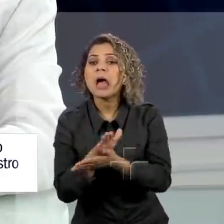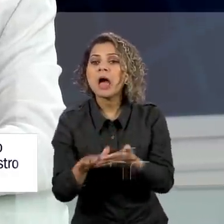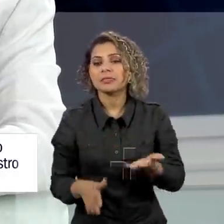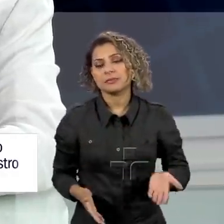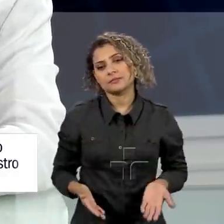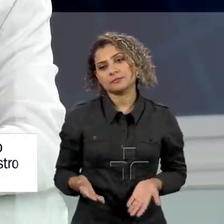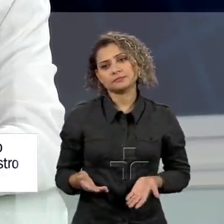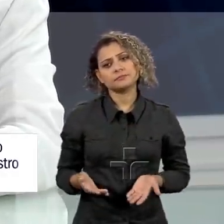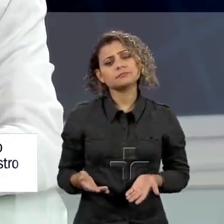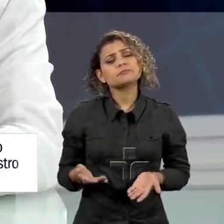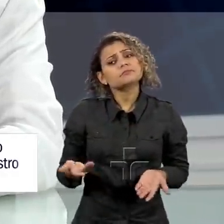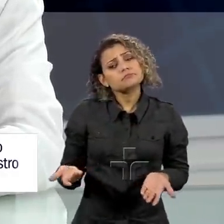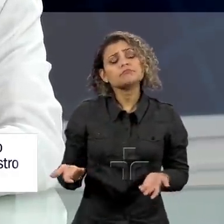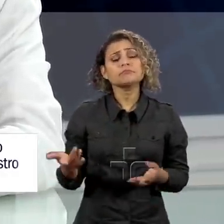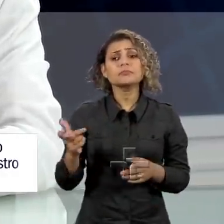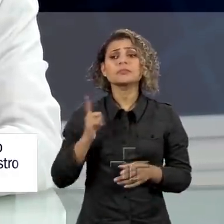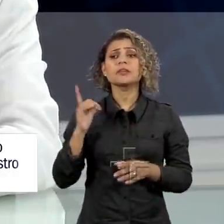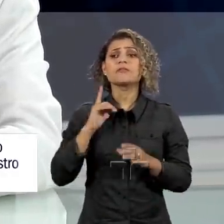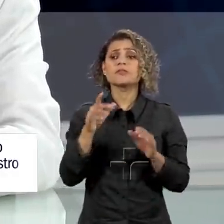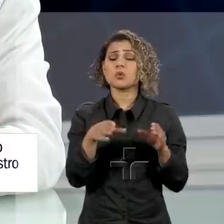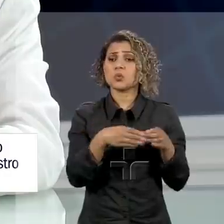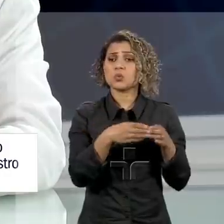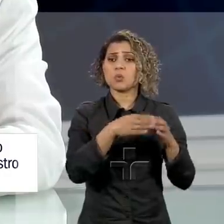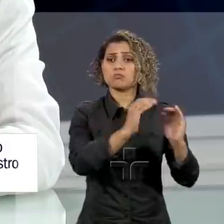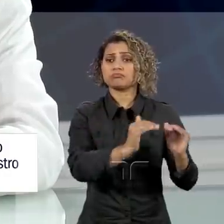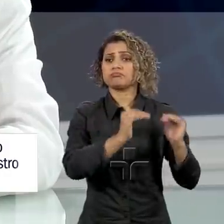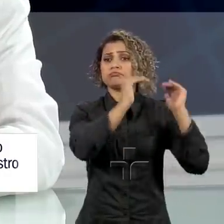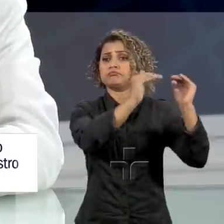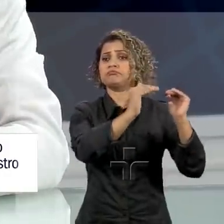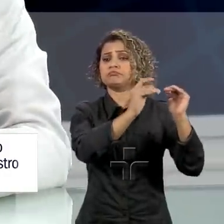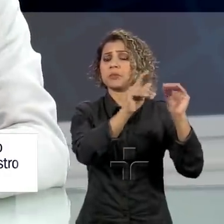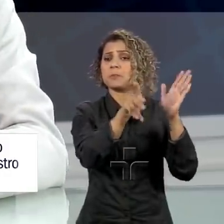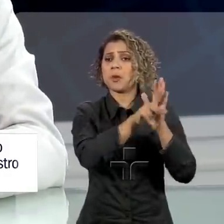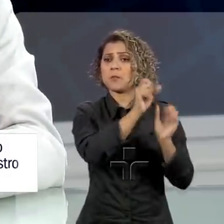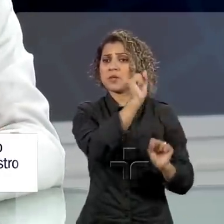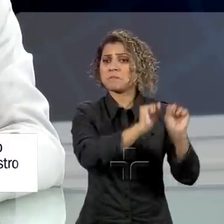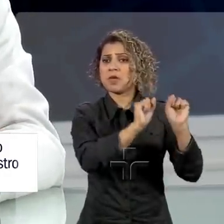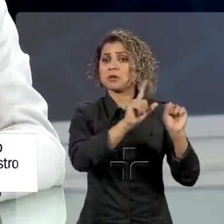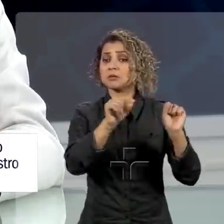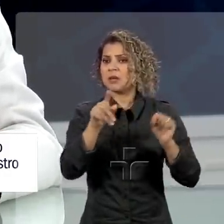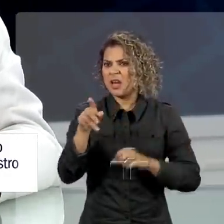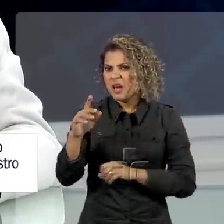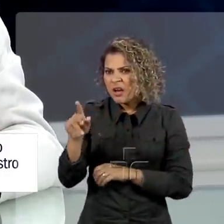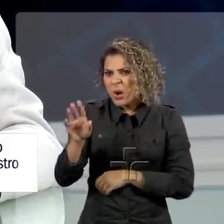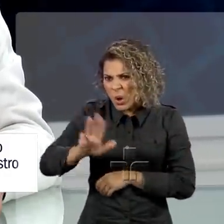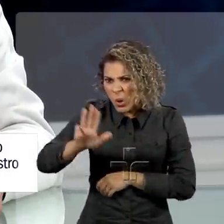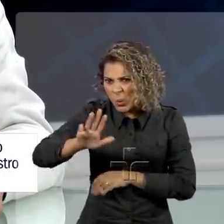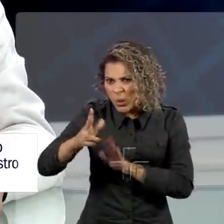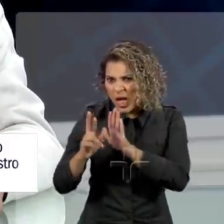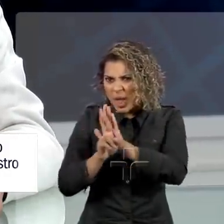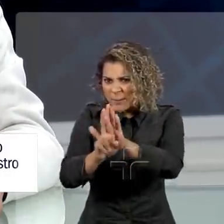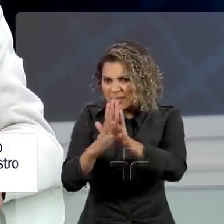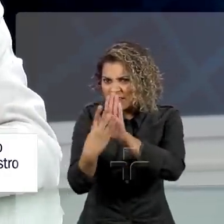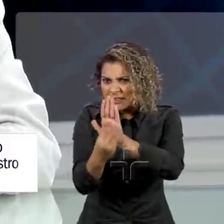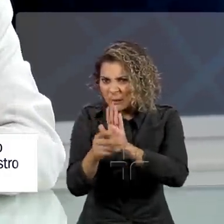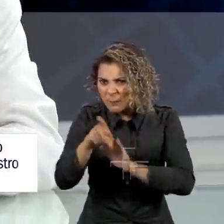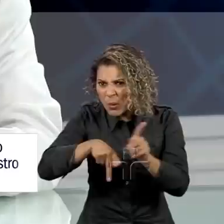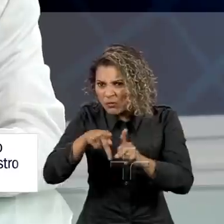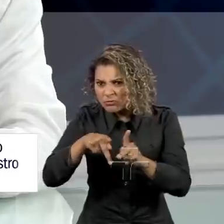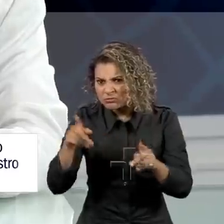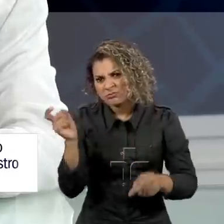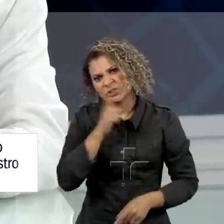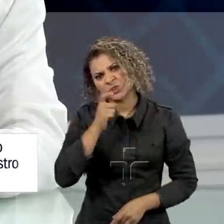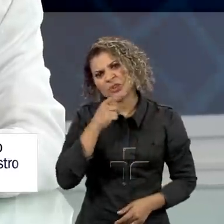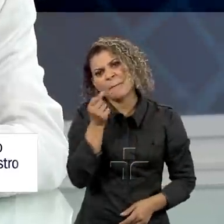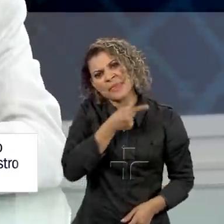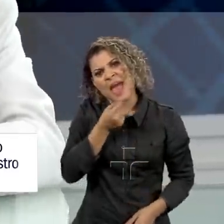muito bem acompanhado da grande elite econômica do país, de empreiteiros, né? Dizer que o Lula representa o povo é uma piada. A trajetória dele não foi essa, né?